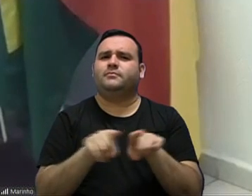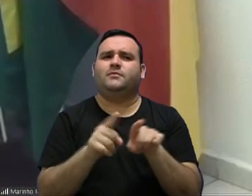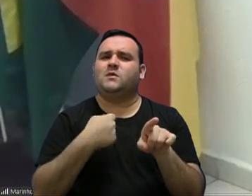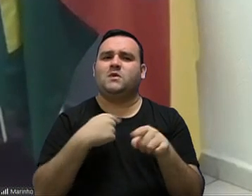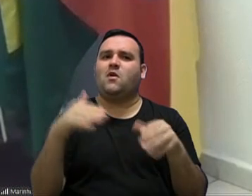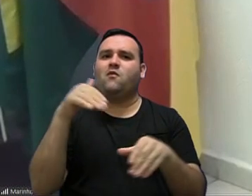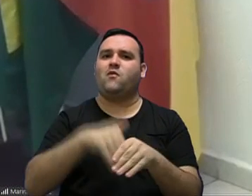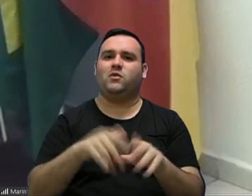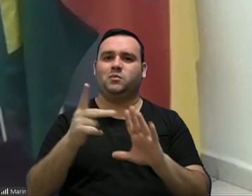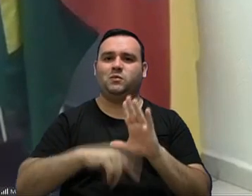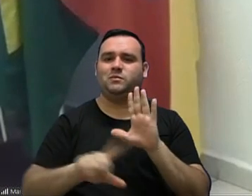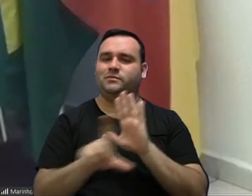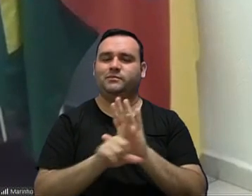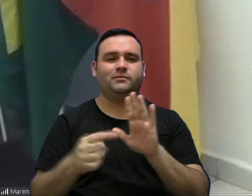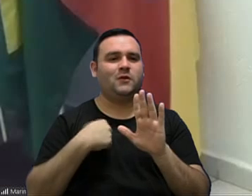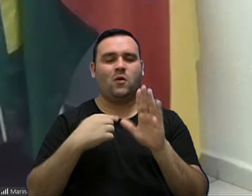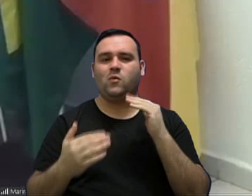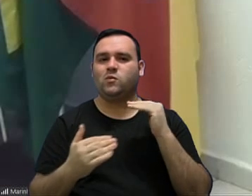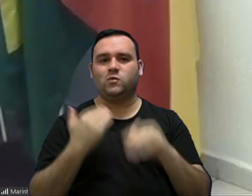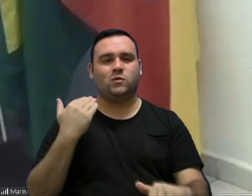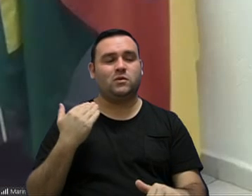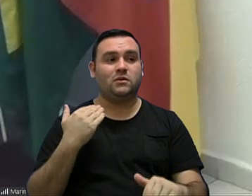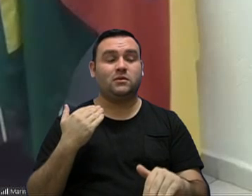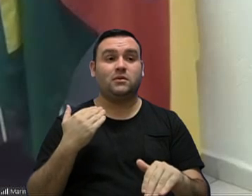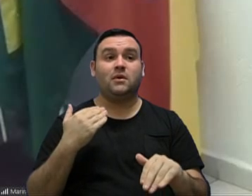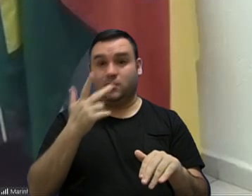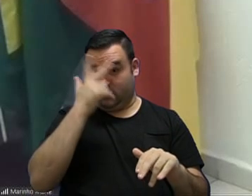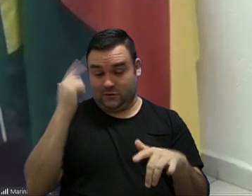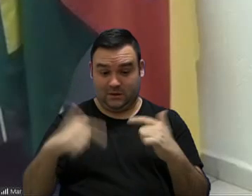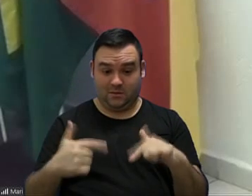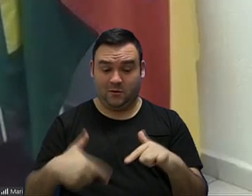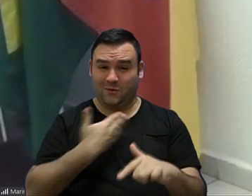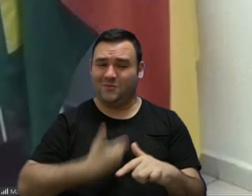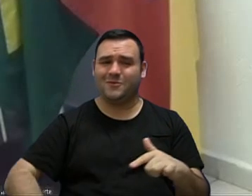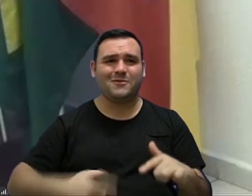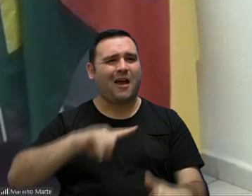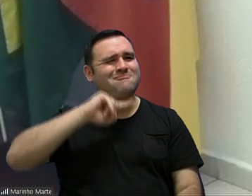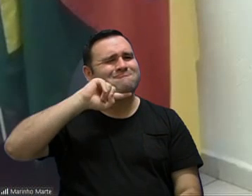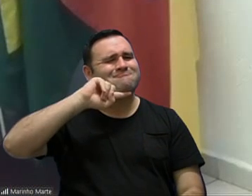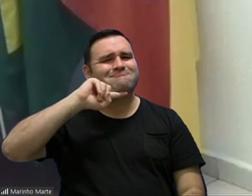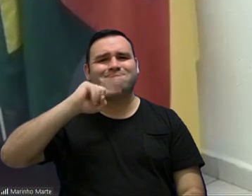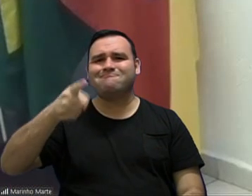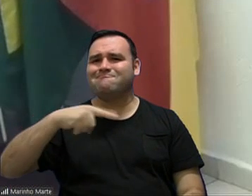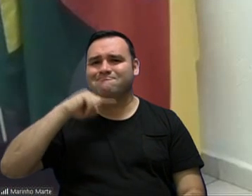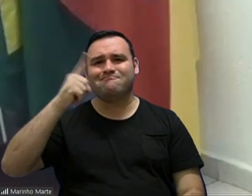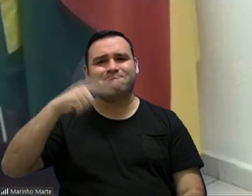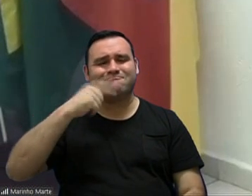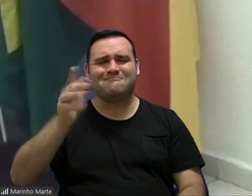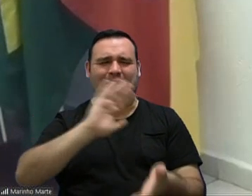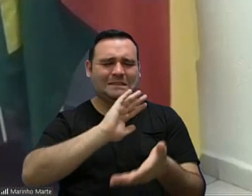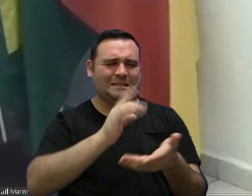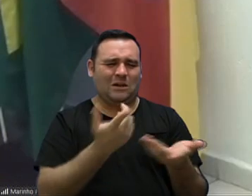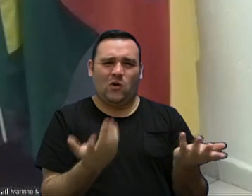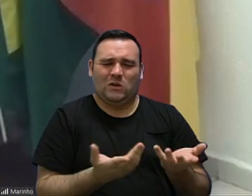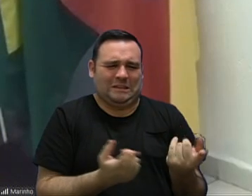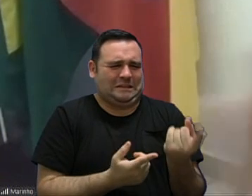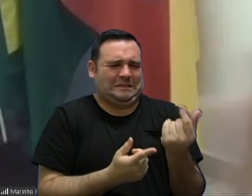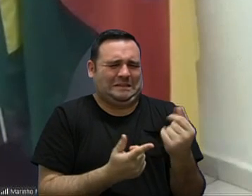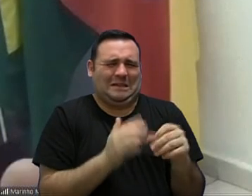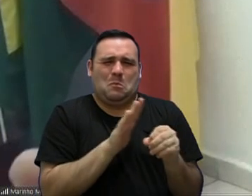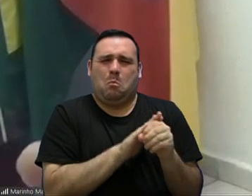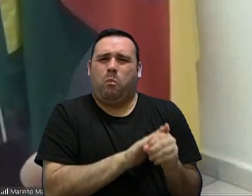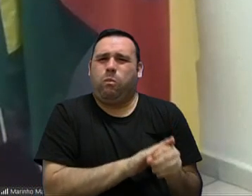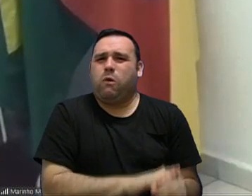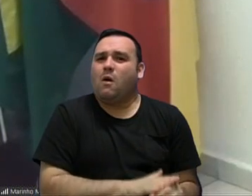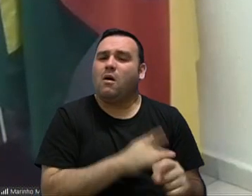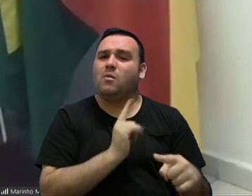vou votar esse projeto. O servidor não aguenta mais o massacre financeiro que vem sofrendo